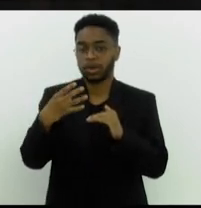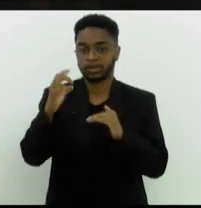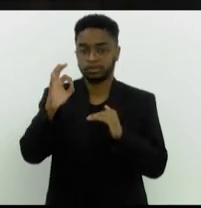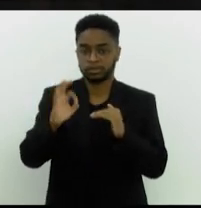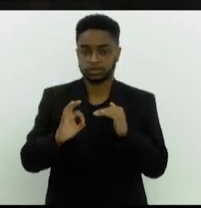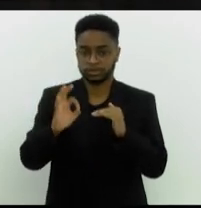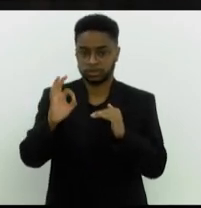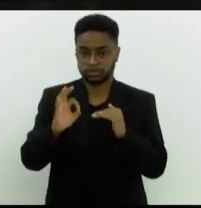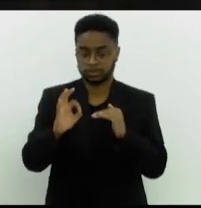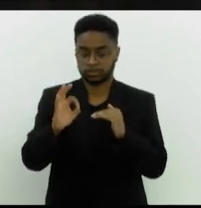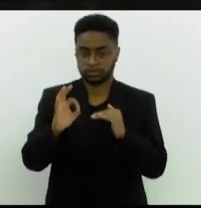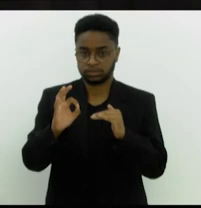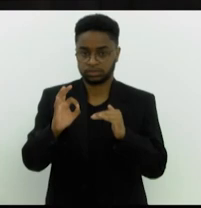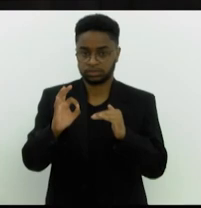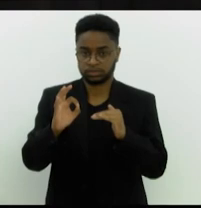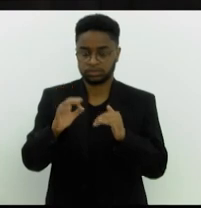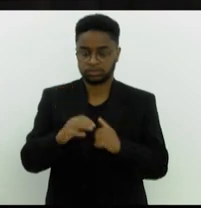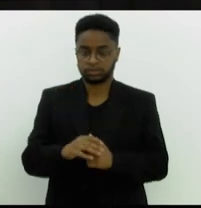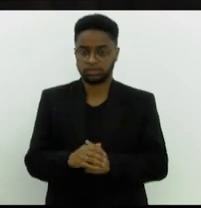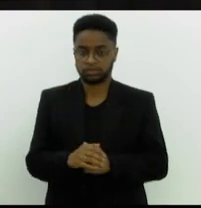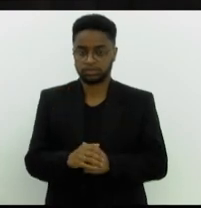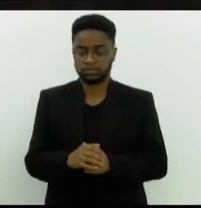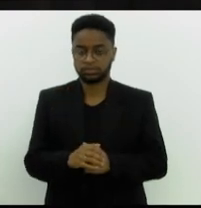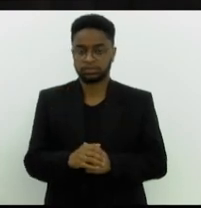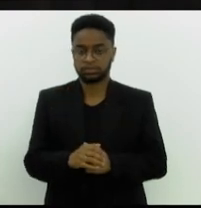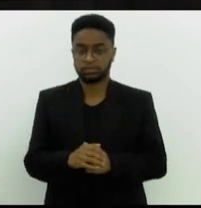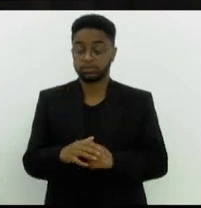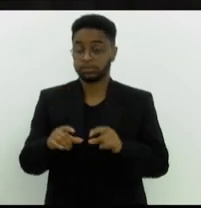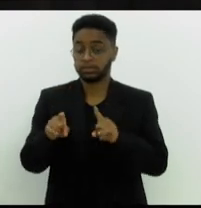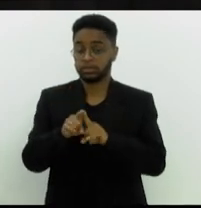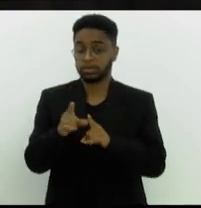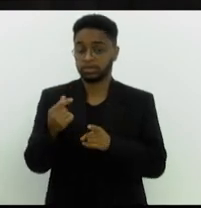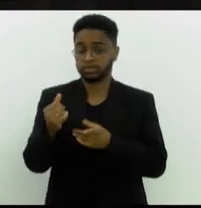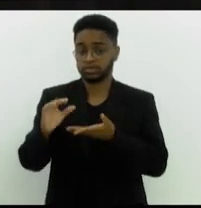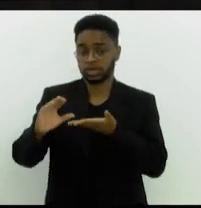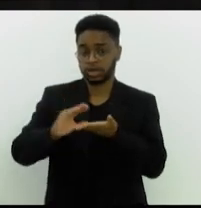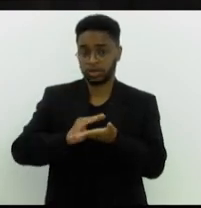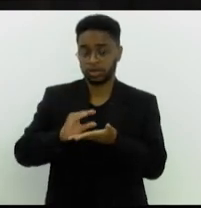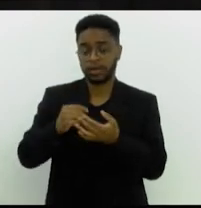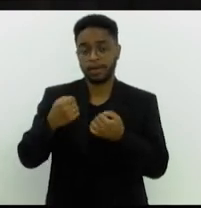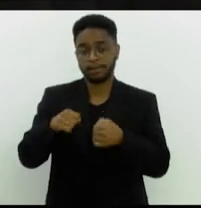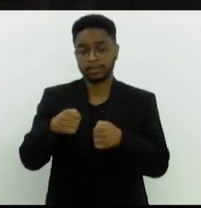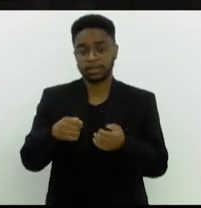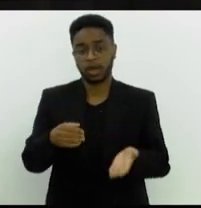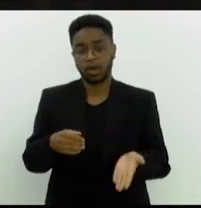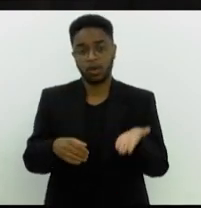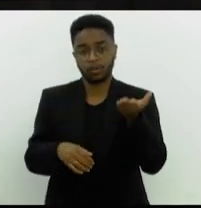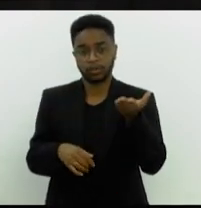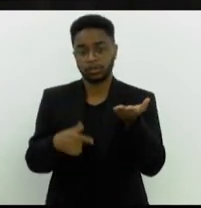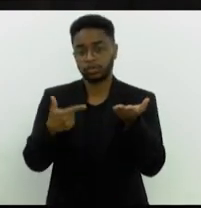4% e a receita tinha que ter crescido